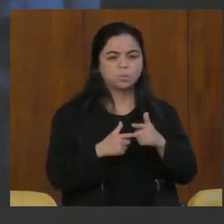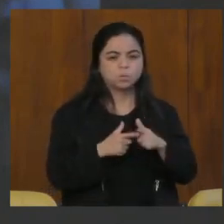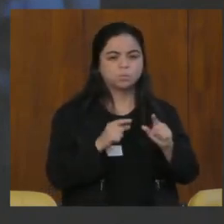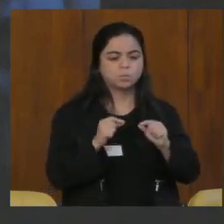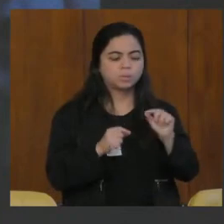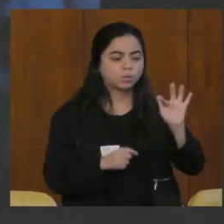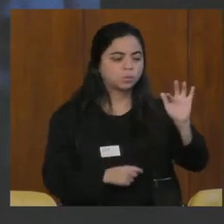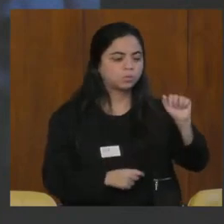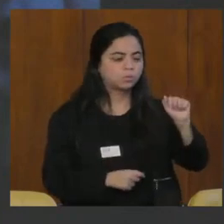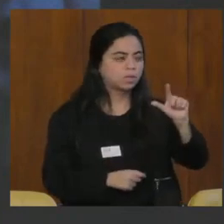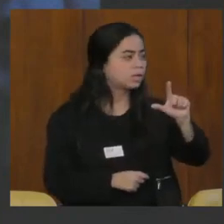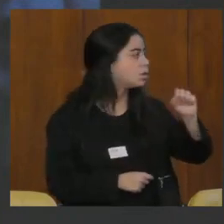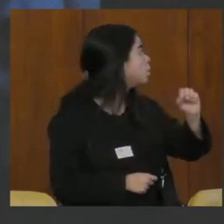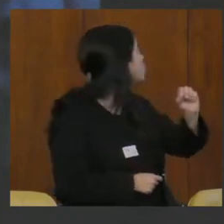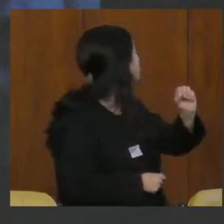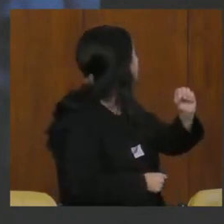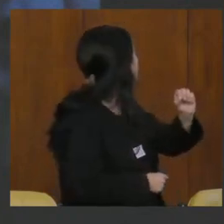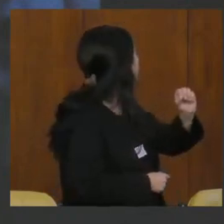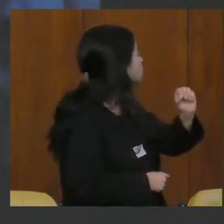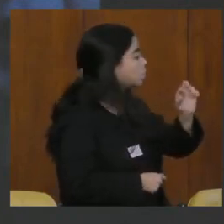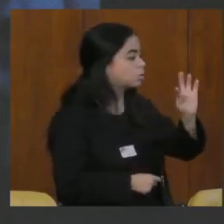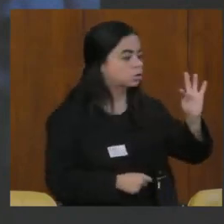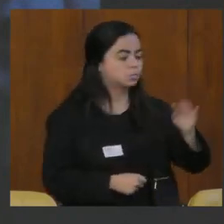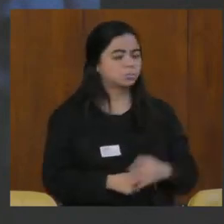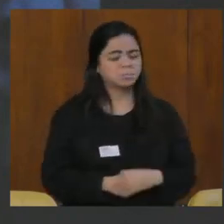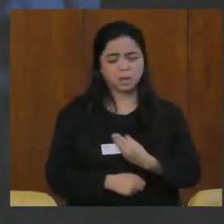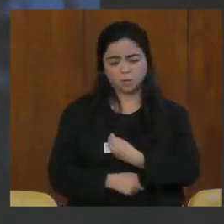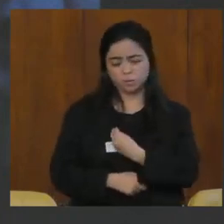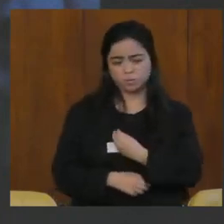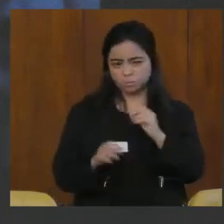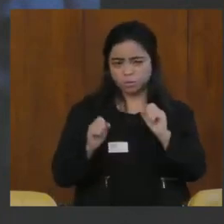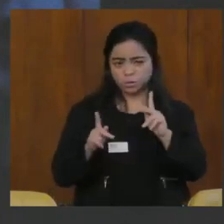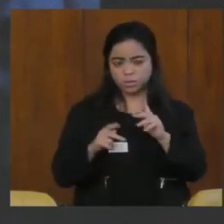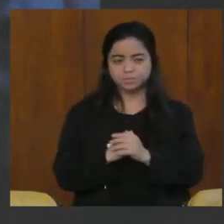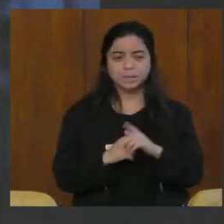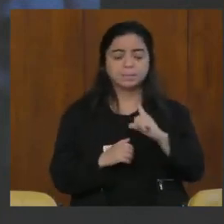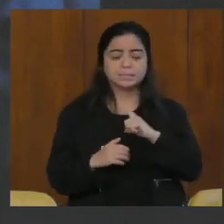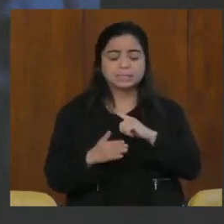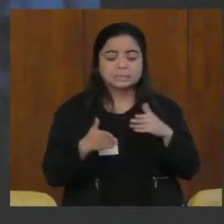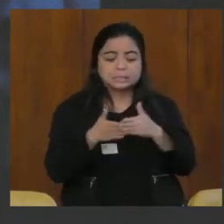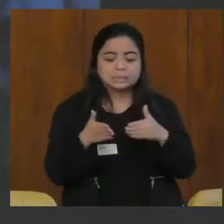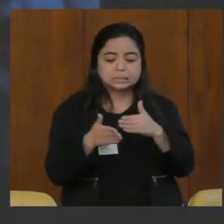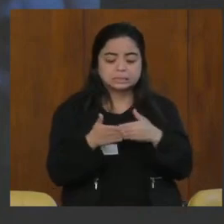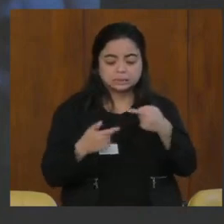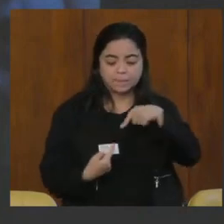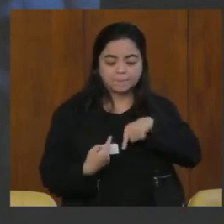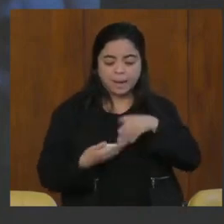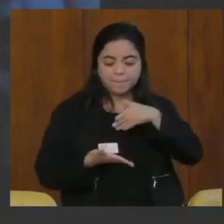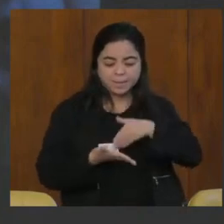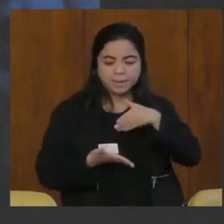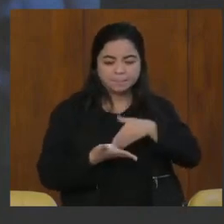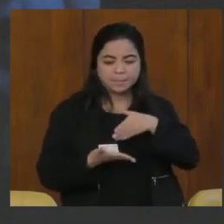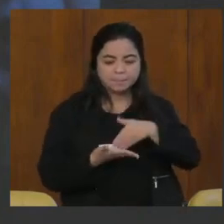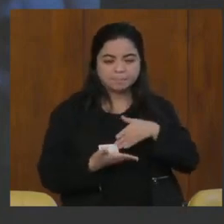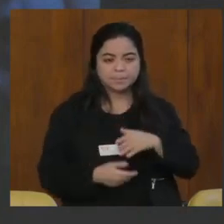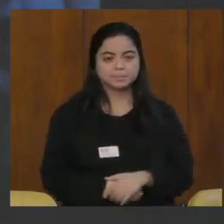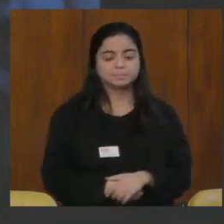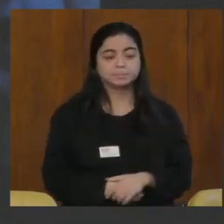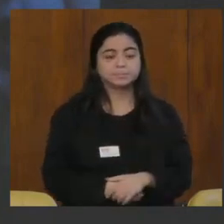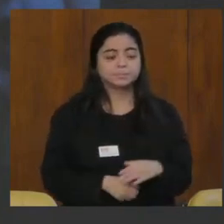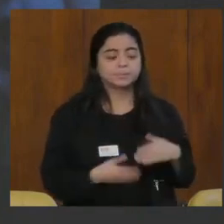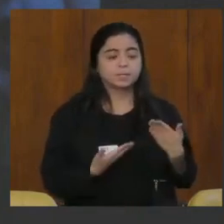Fallot? Você vive muito bem, obrigada. Por quê? Ele tem uma obstrução na saída do tronco da pulmonar,